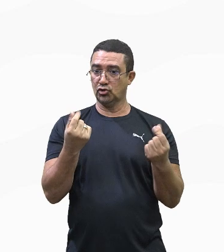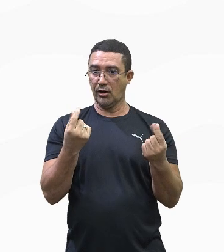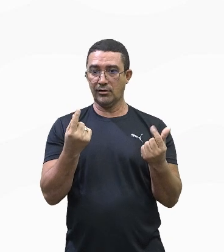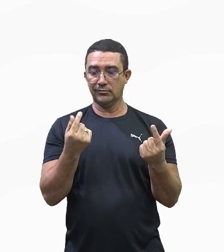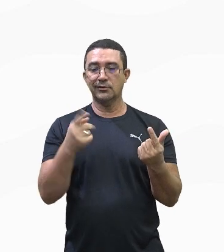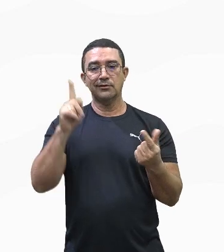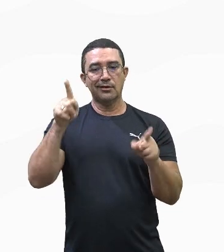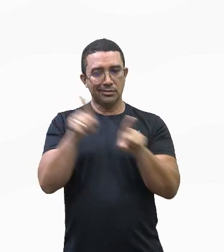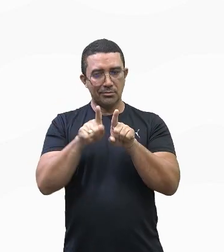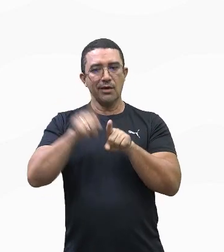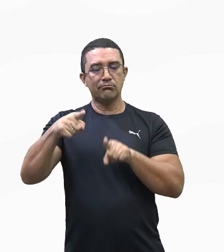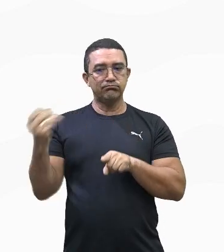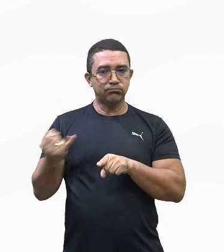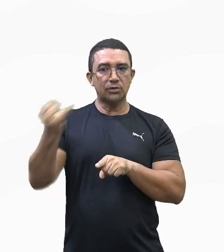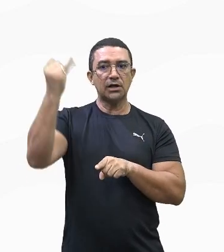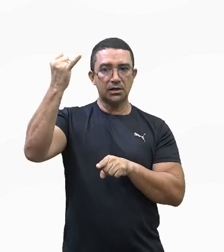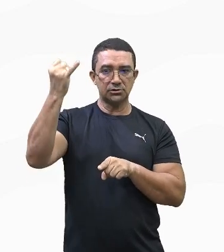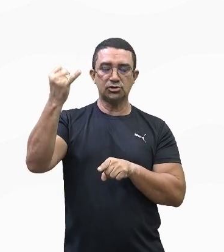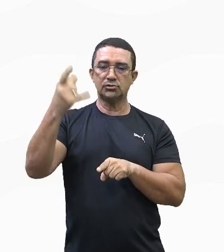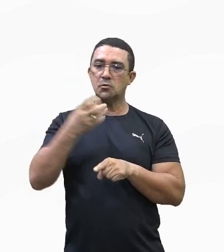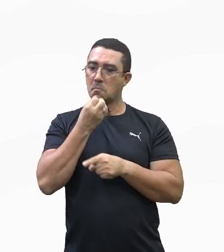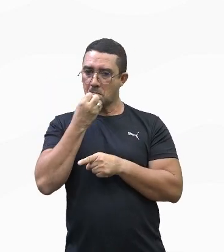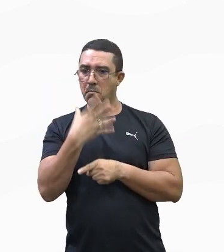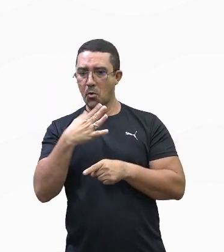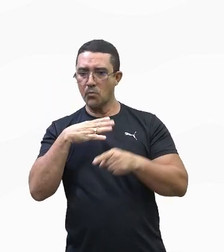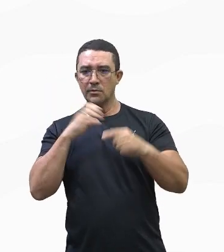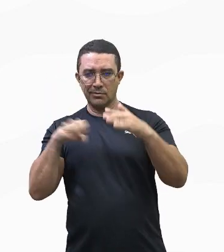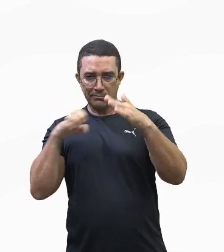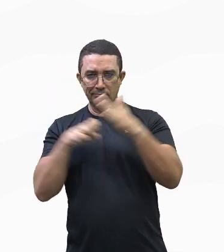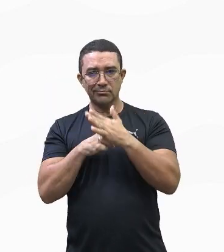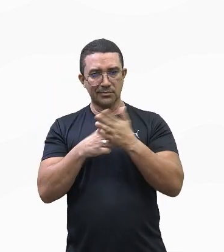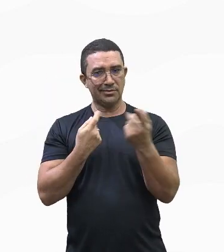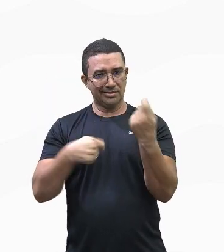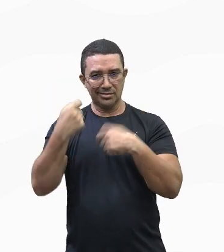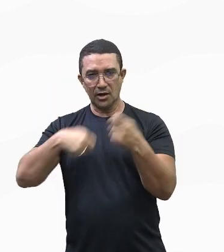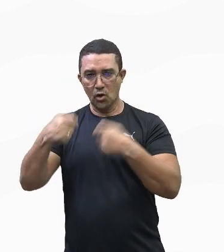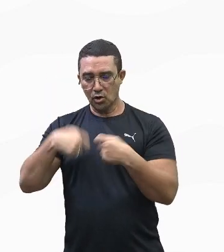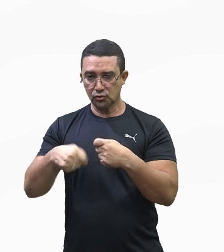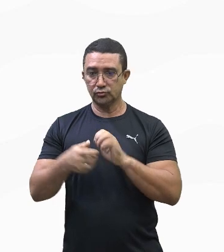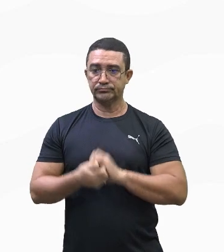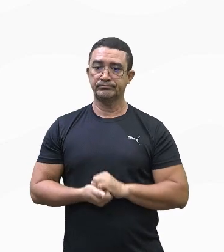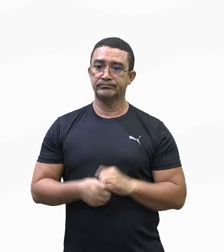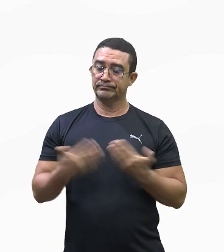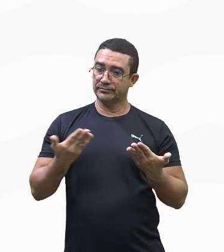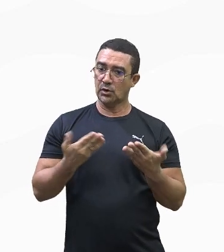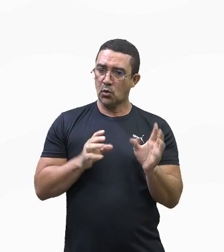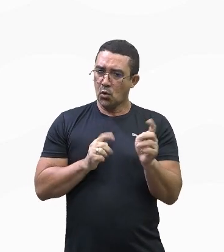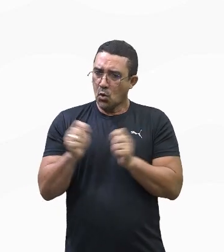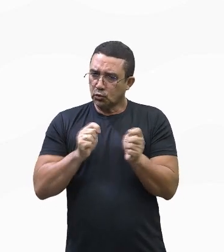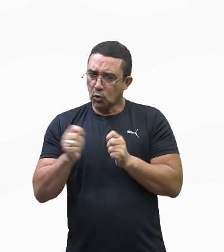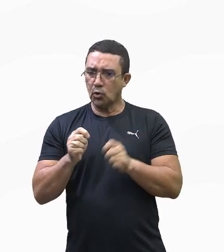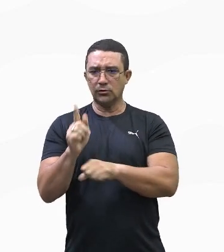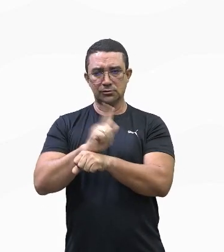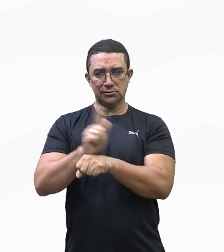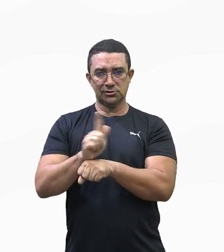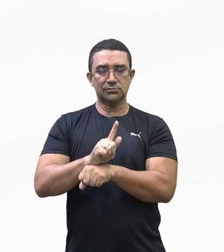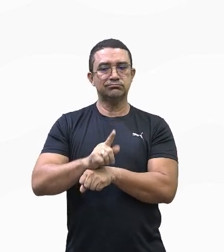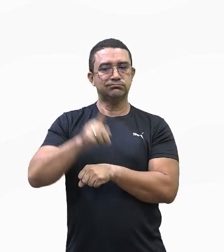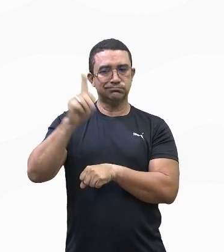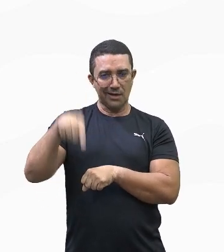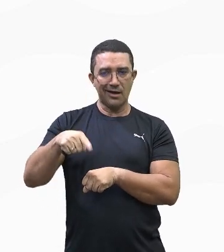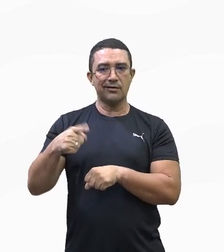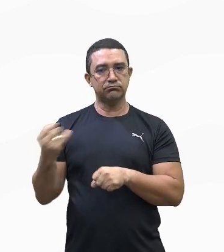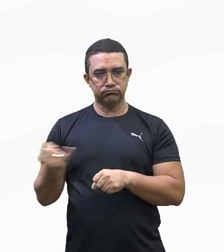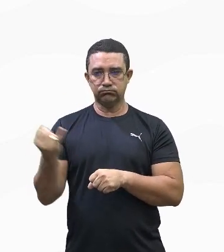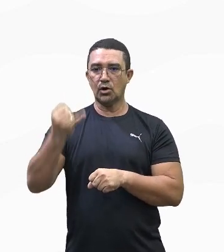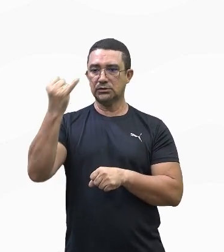a saúde financeira de um negócio. Então, gestão eficiente de recursos é um ponto muito importante